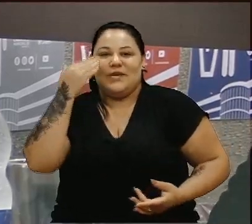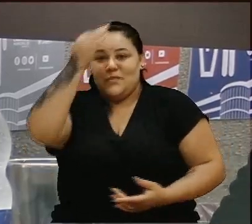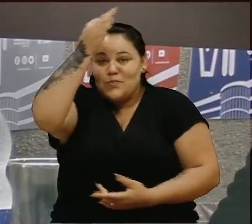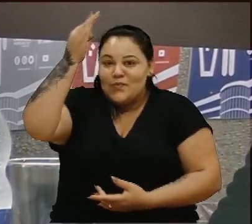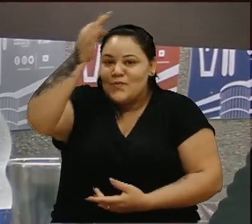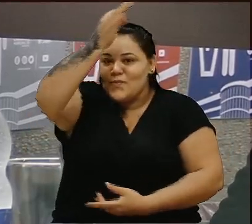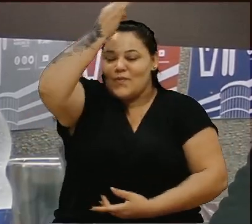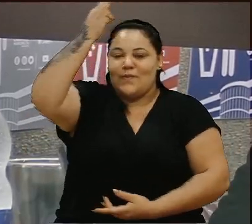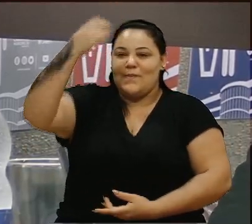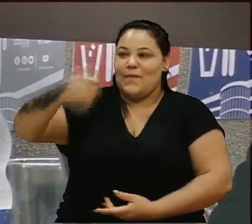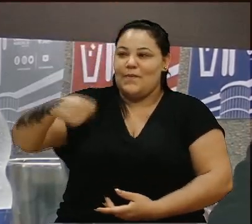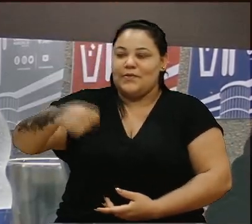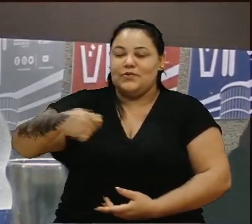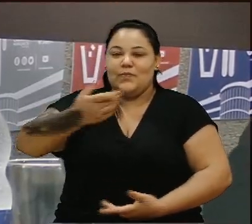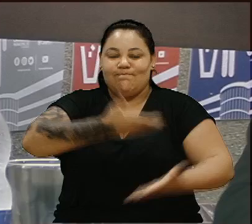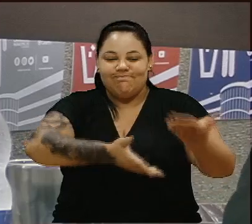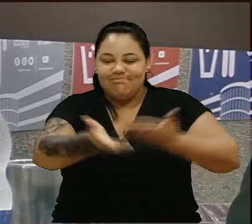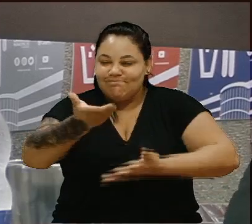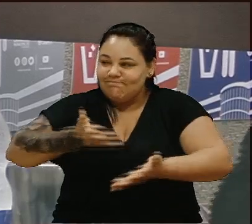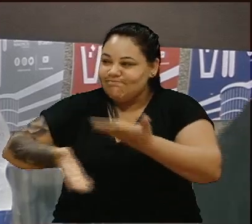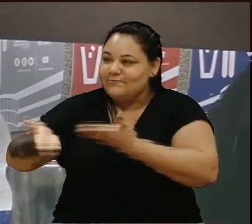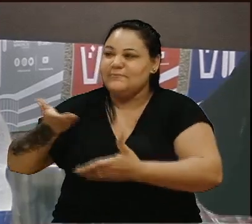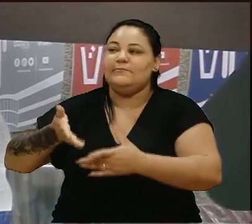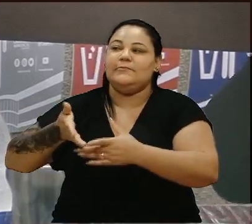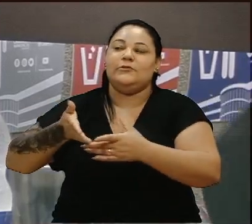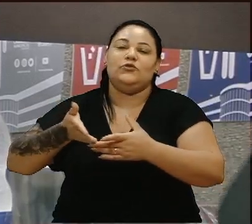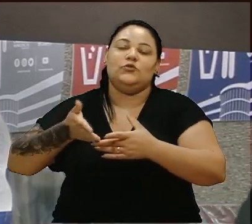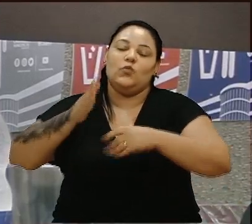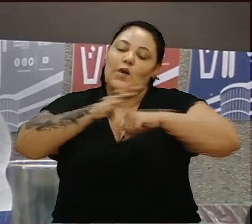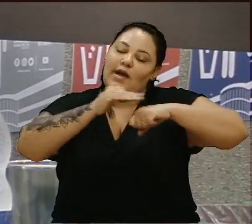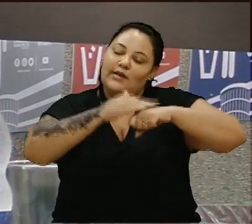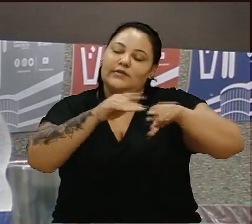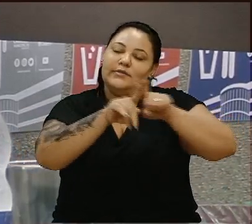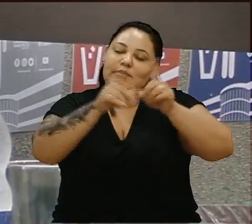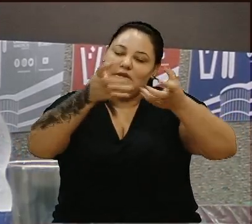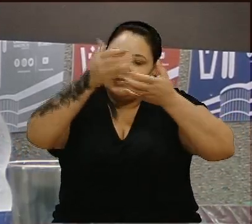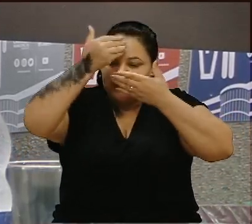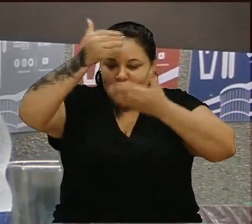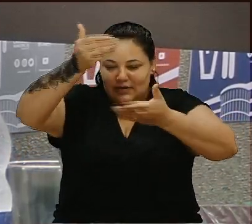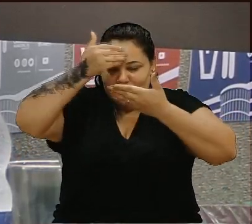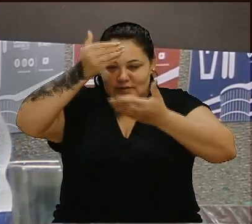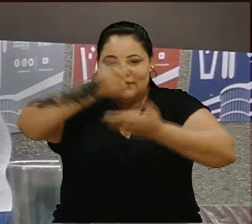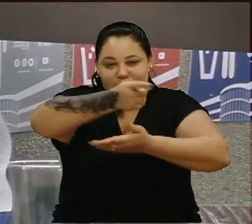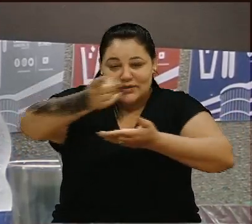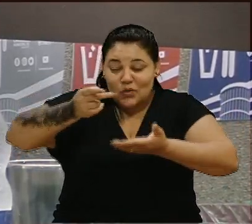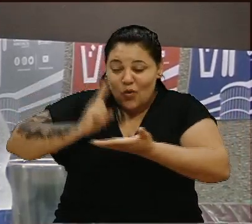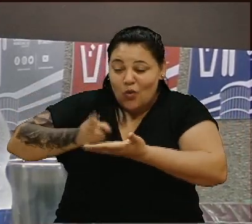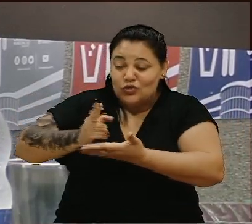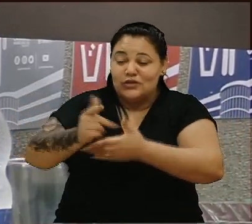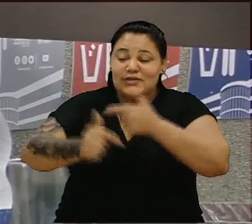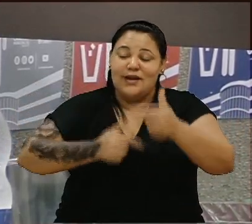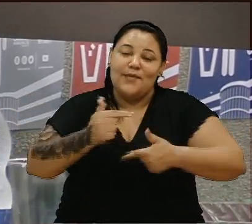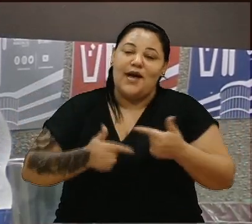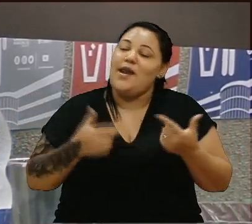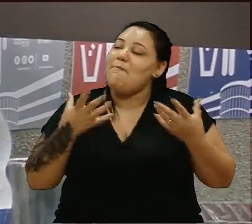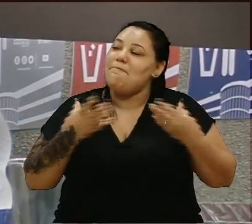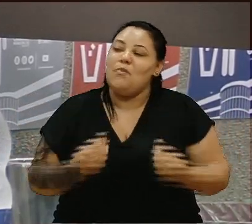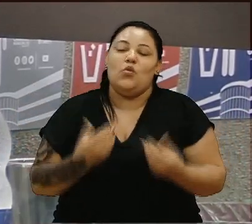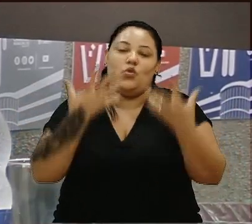estão necessitando. Tá? Então fica aqui meu agradecimento, parabéns, mantenham esse trabalho, que é um trabalho muito